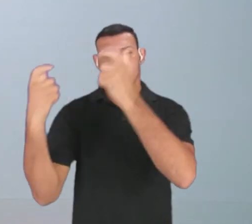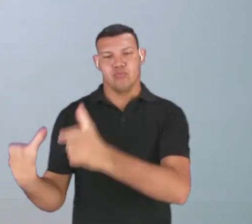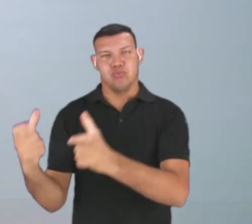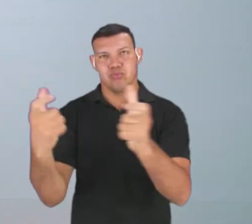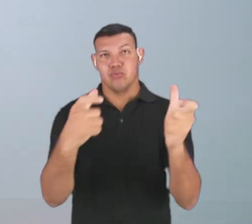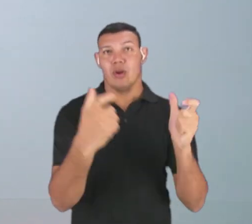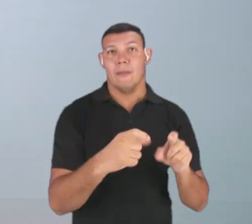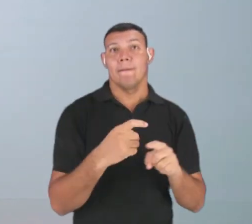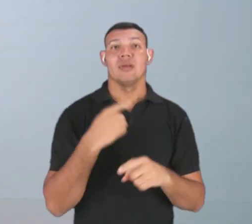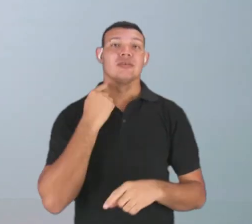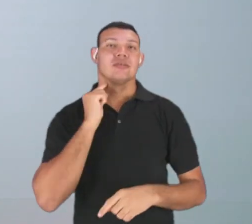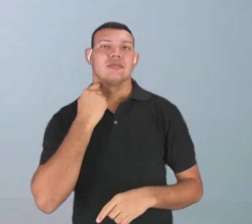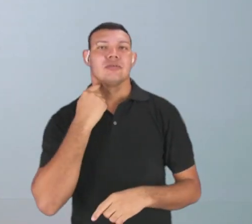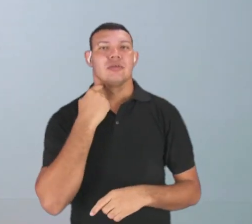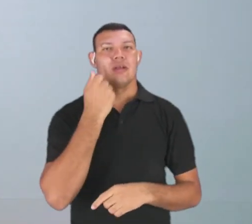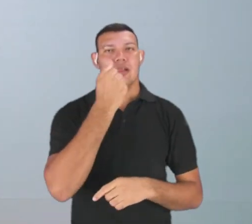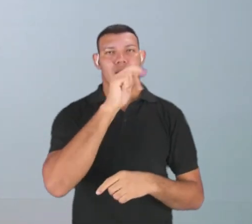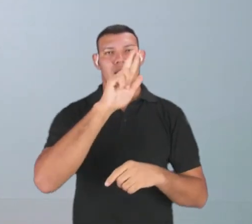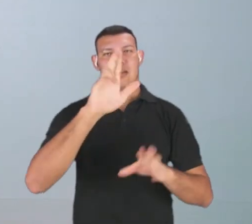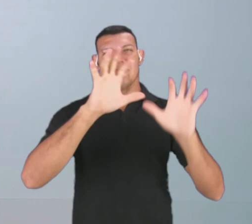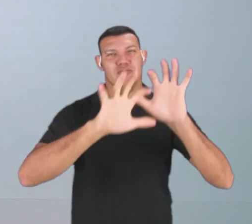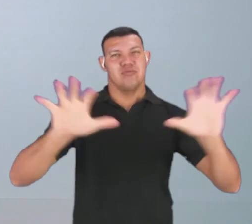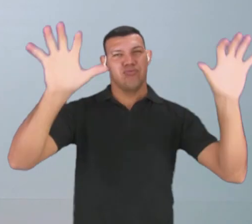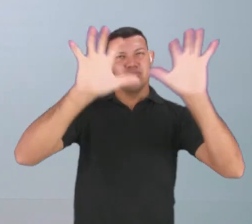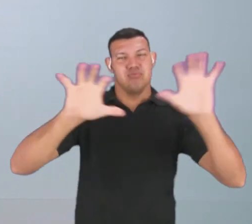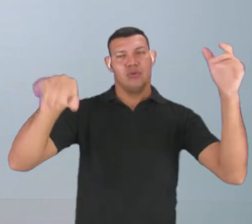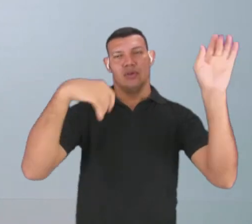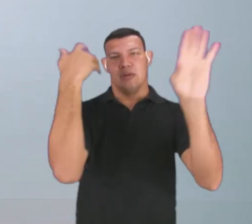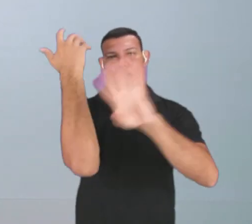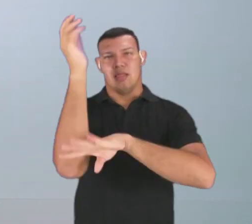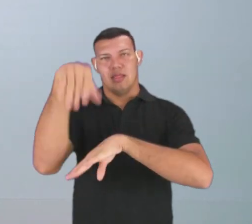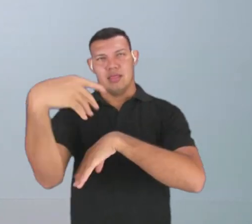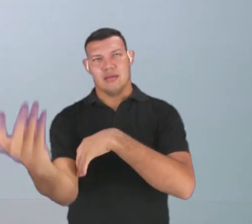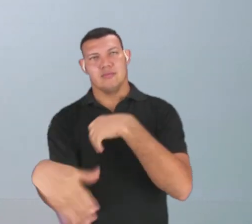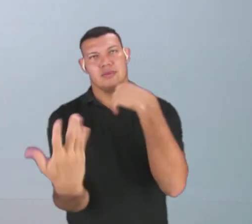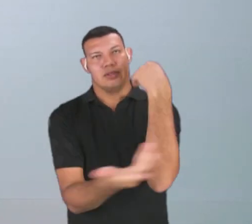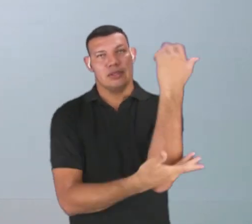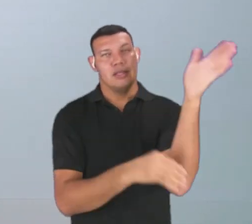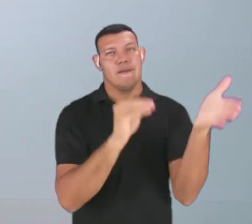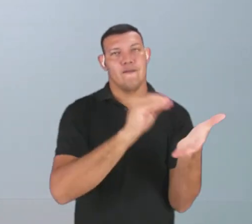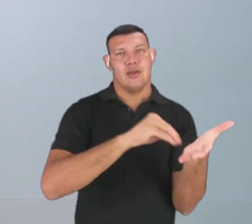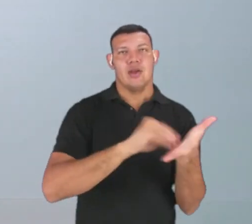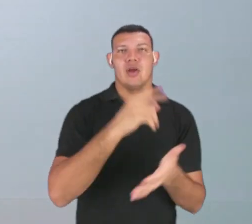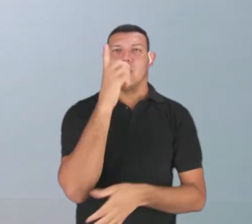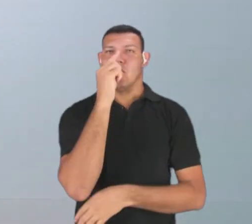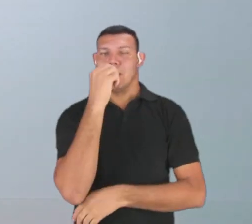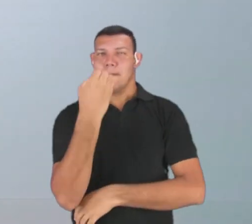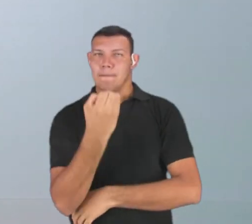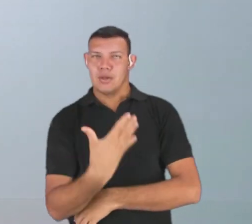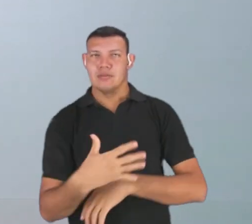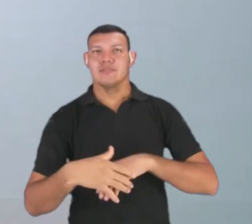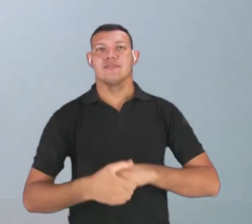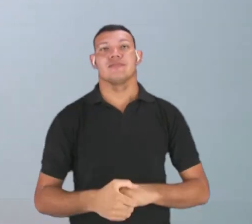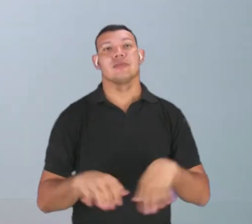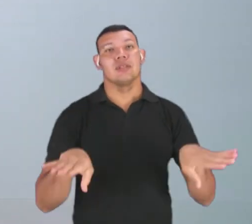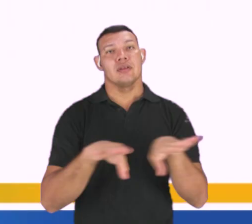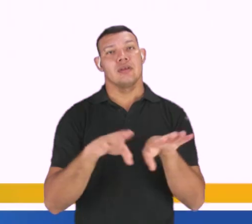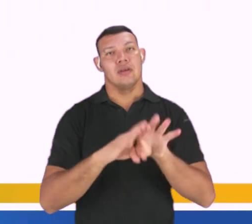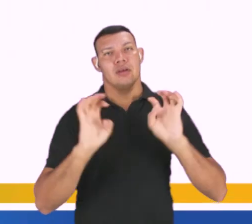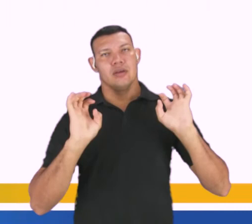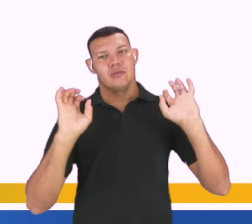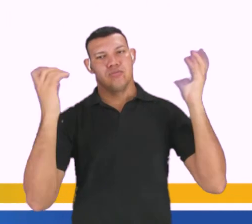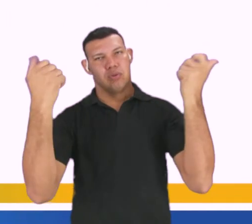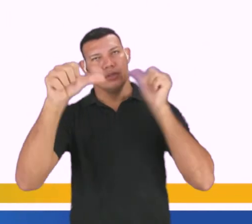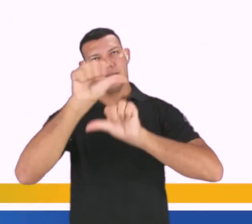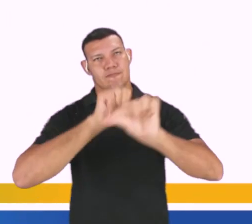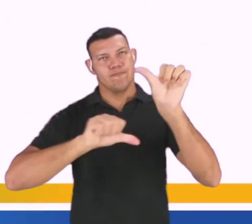a poluição do ar, o desmatamento indiscriminado, a escassez de água potável e as mudanças climáticas. Então você vê na tela